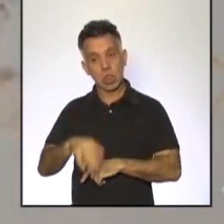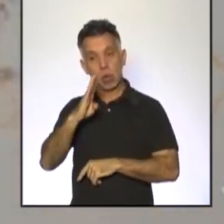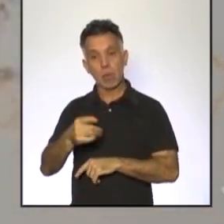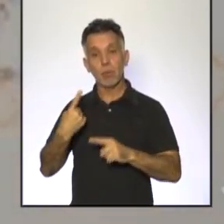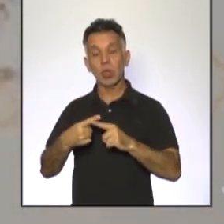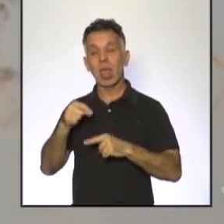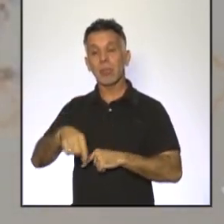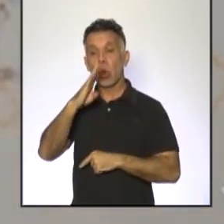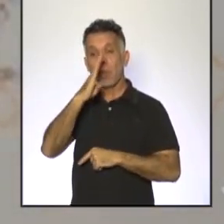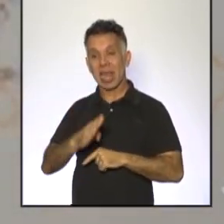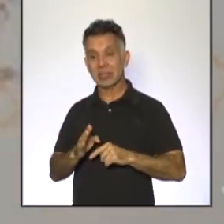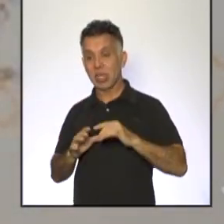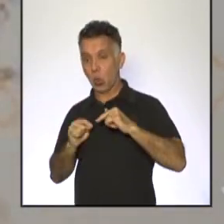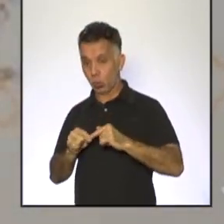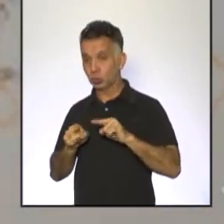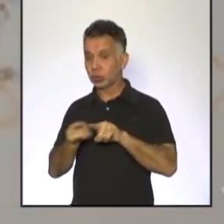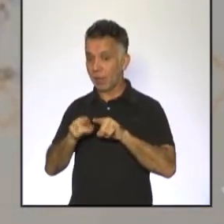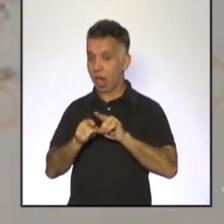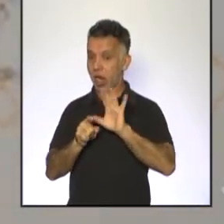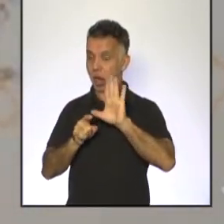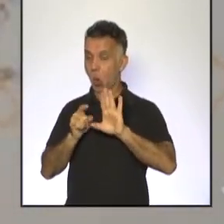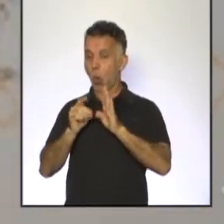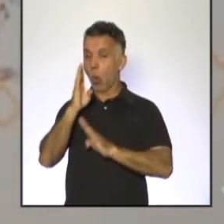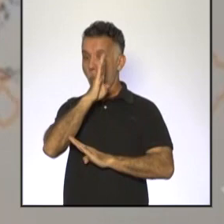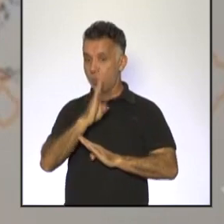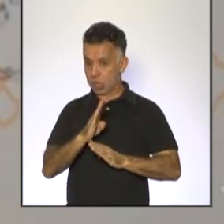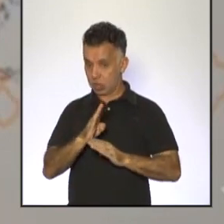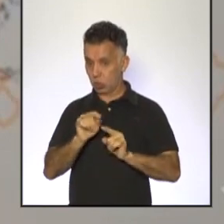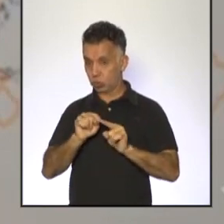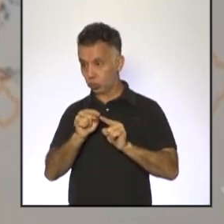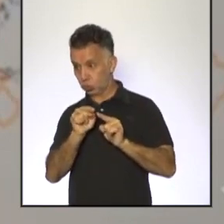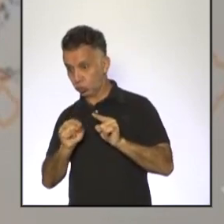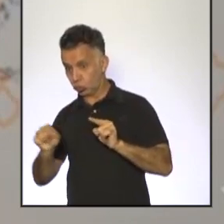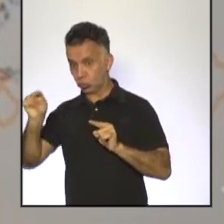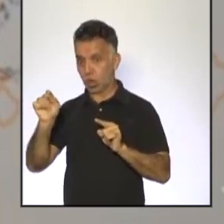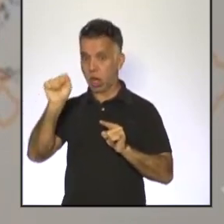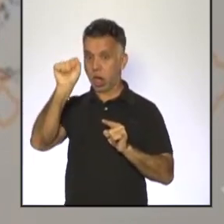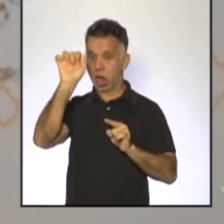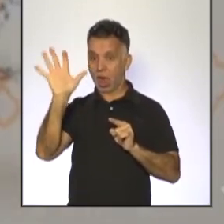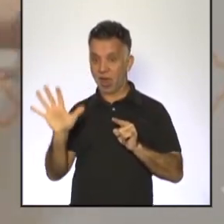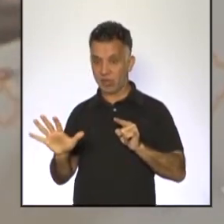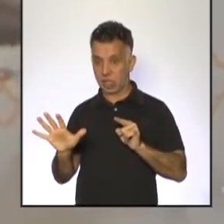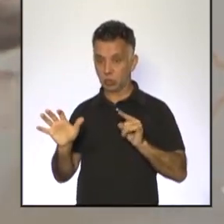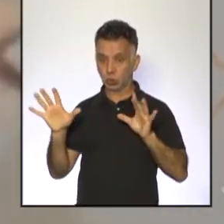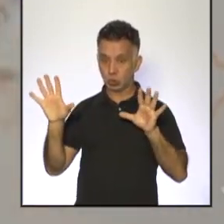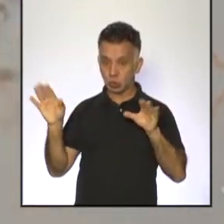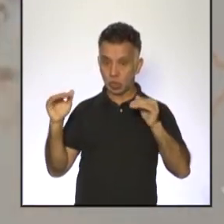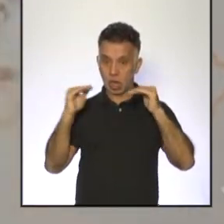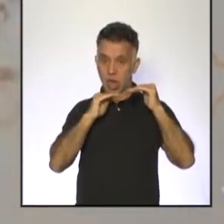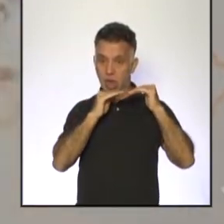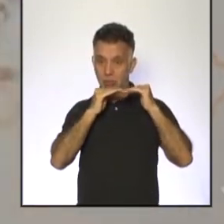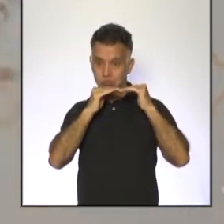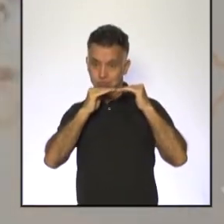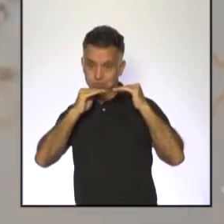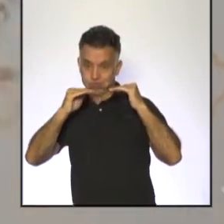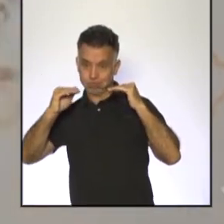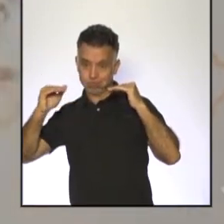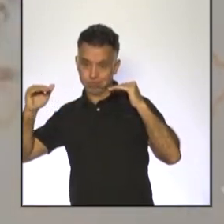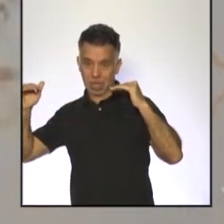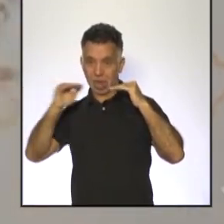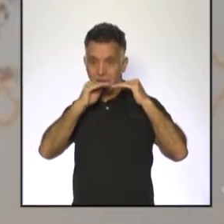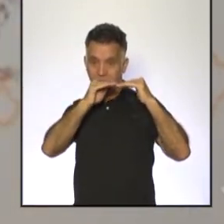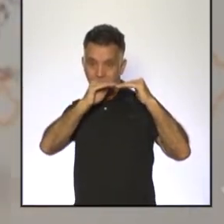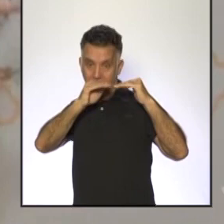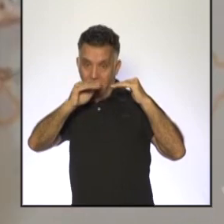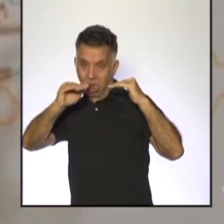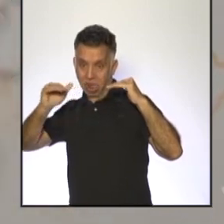o Brasil e o continente africano, ou seja, o continente sul-americano e o continente africano estão se divergindo.